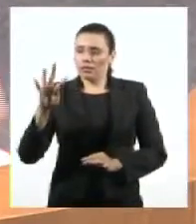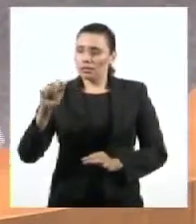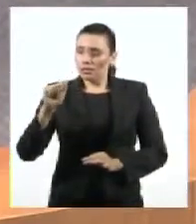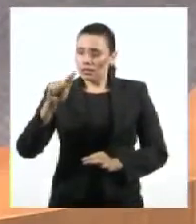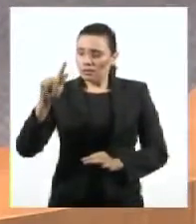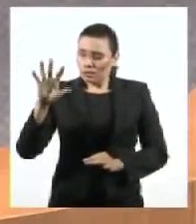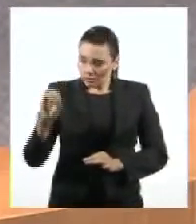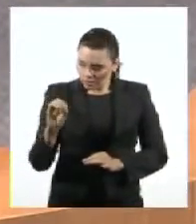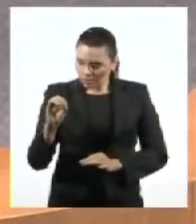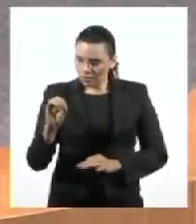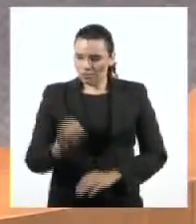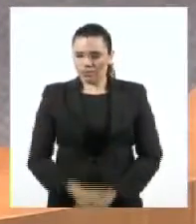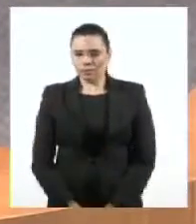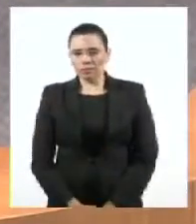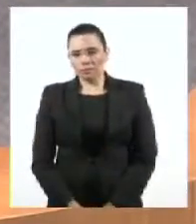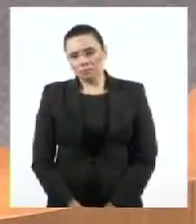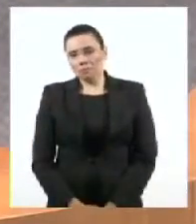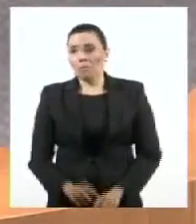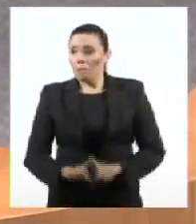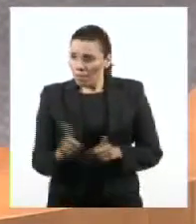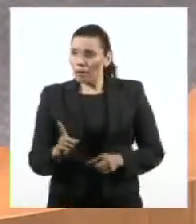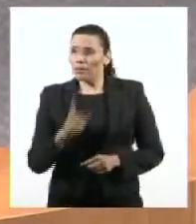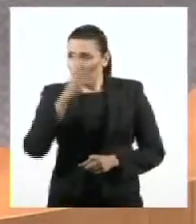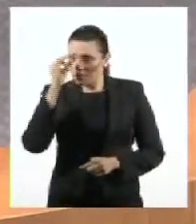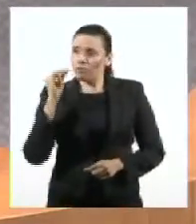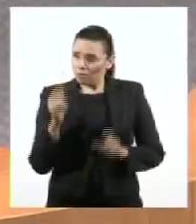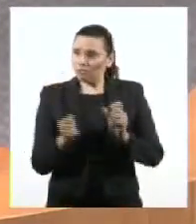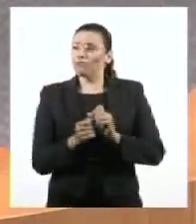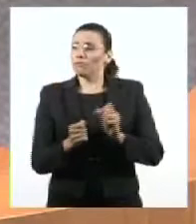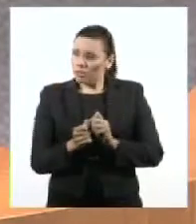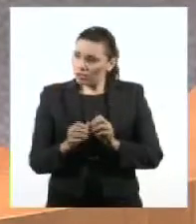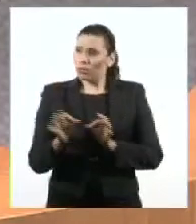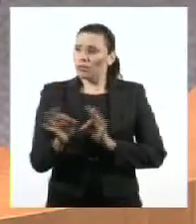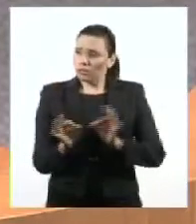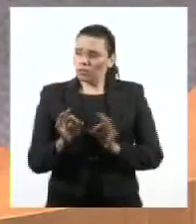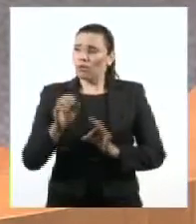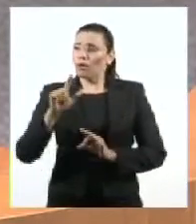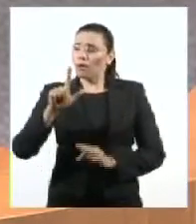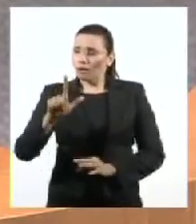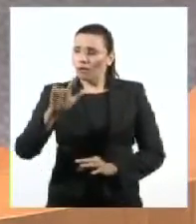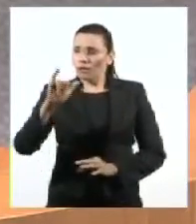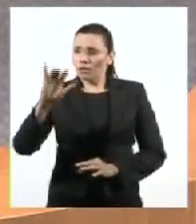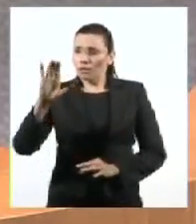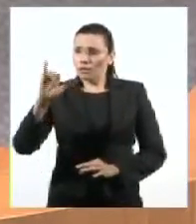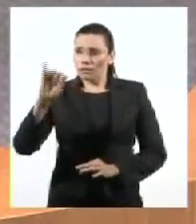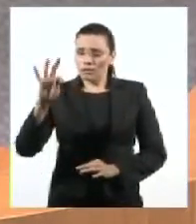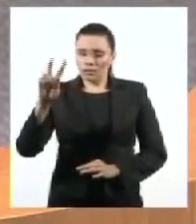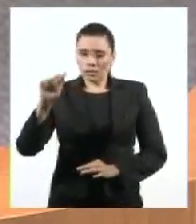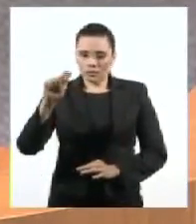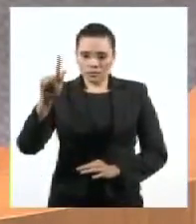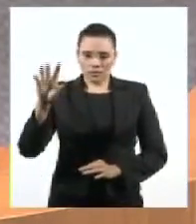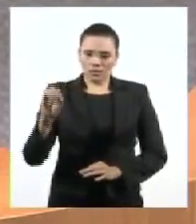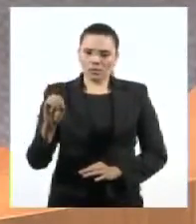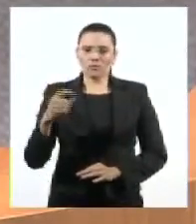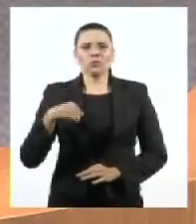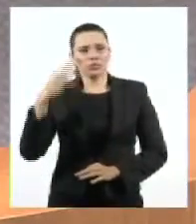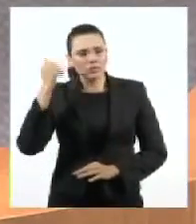tentar colocar a administração do prefeito Edvaldo Holanda como insatisfatória, mas aqui está a